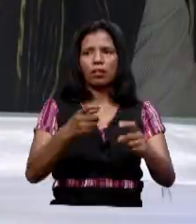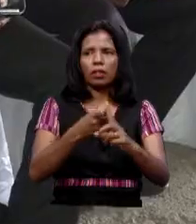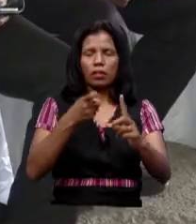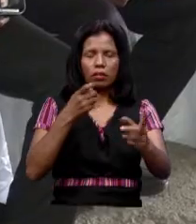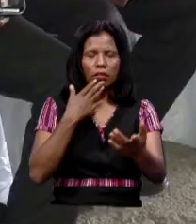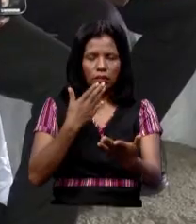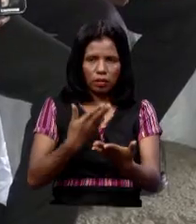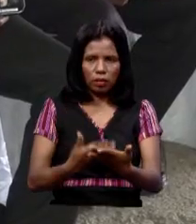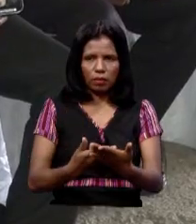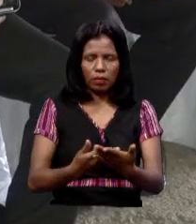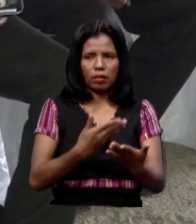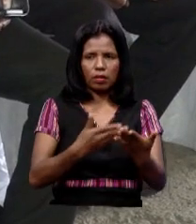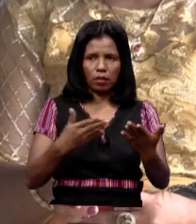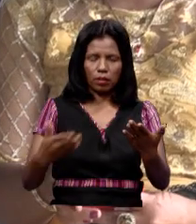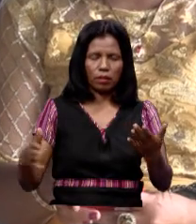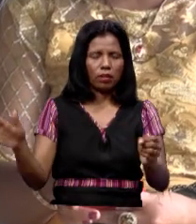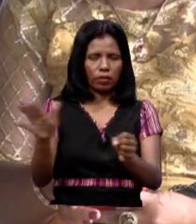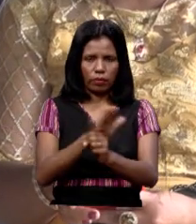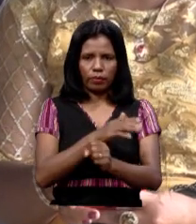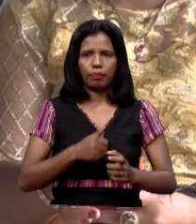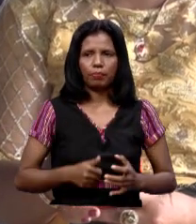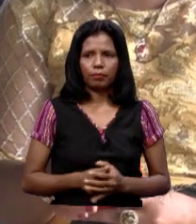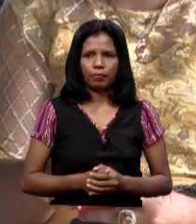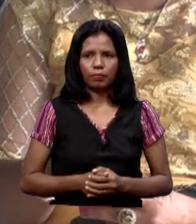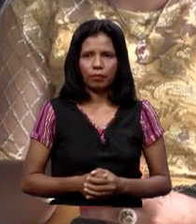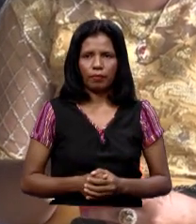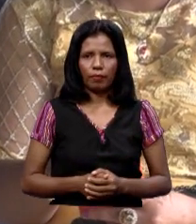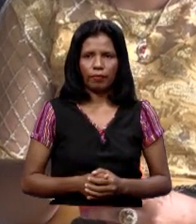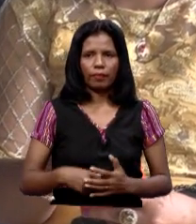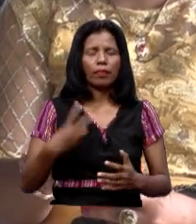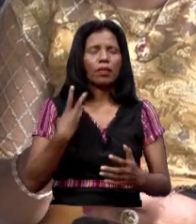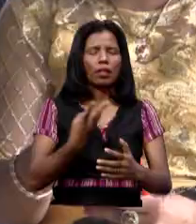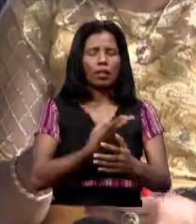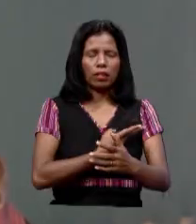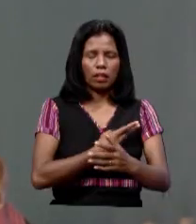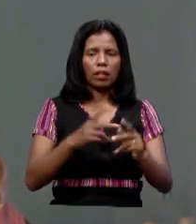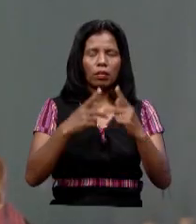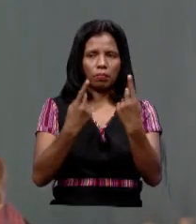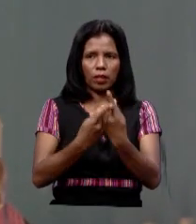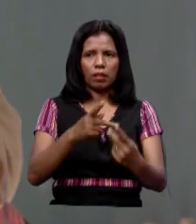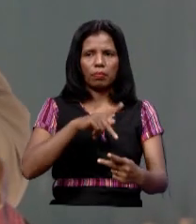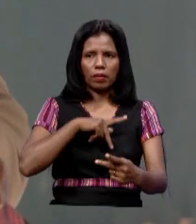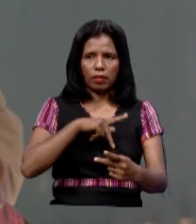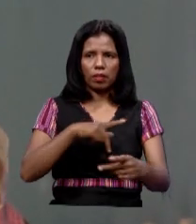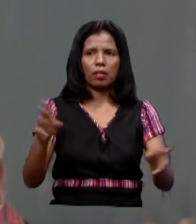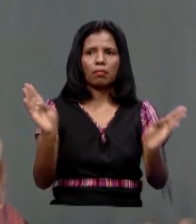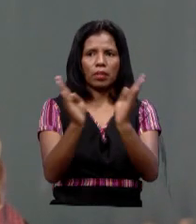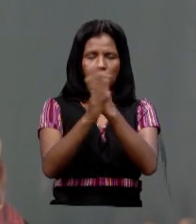criativo, produtivo no sustentável. Interlinha setor privado sai